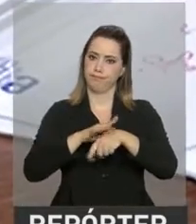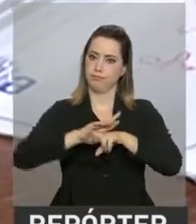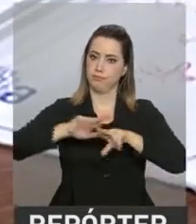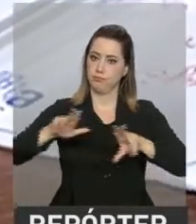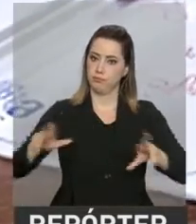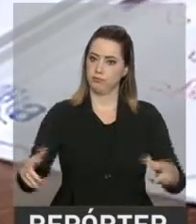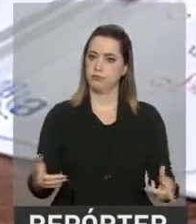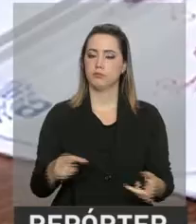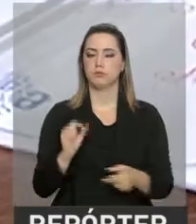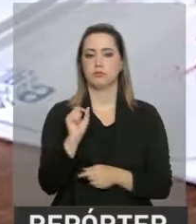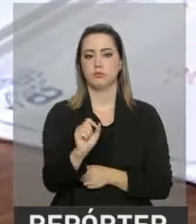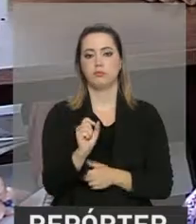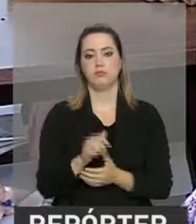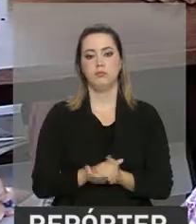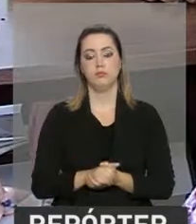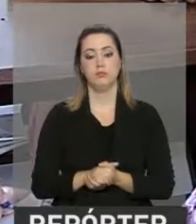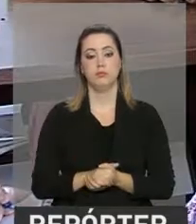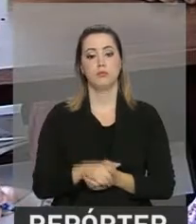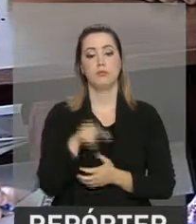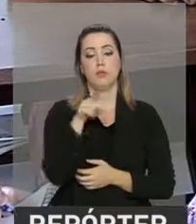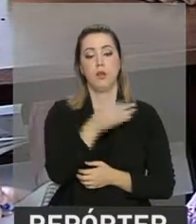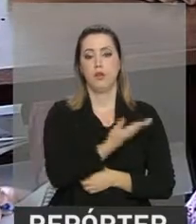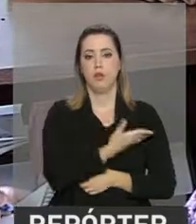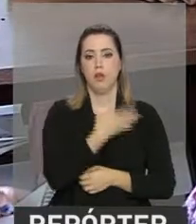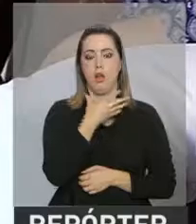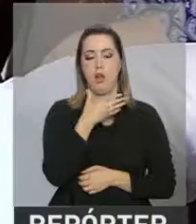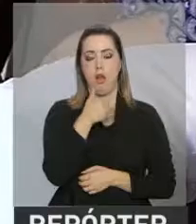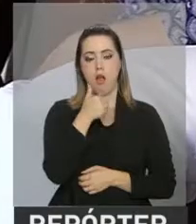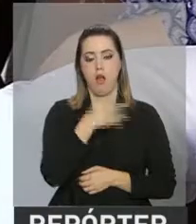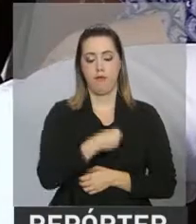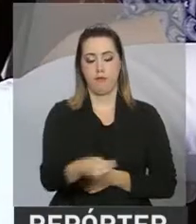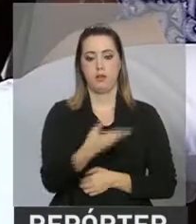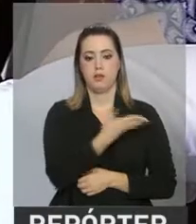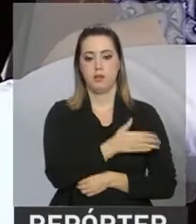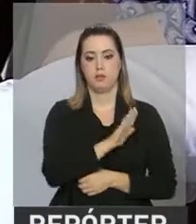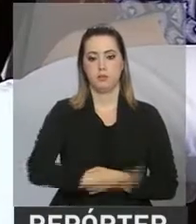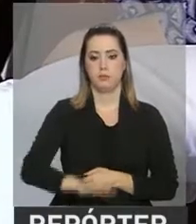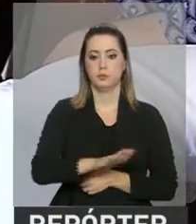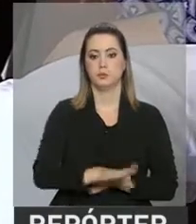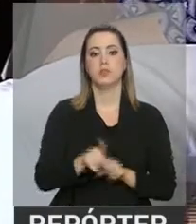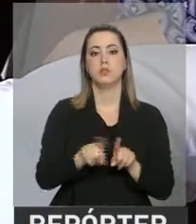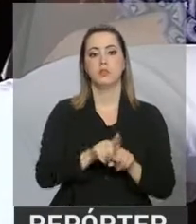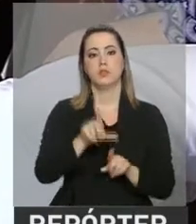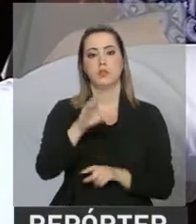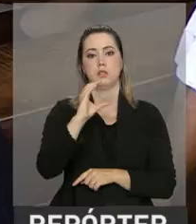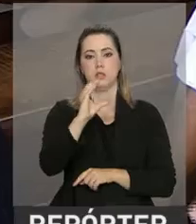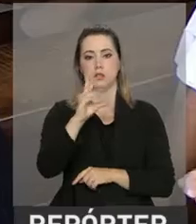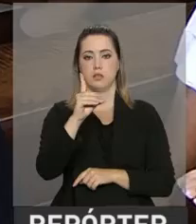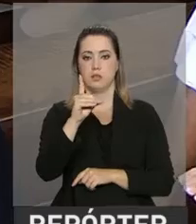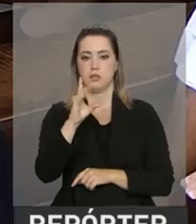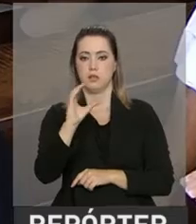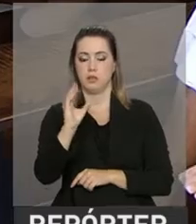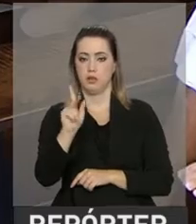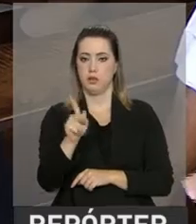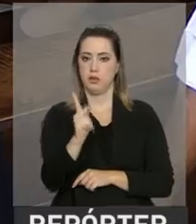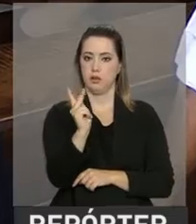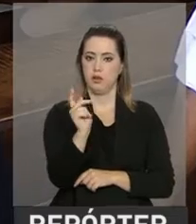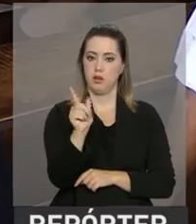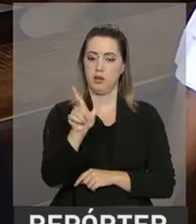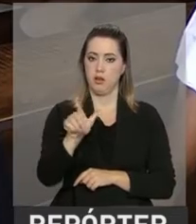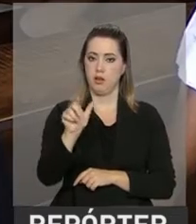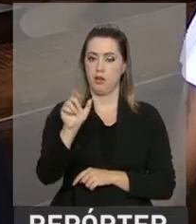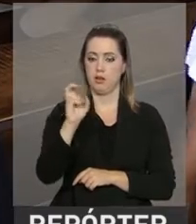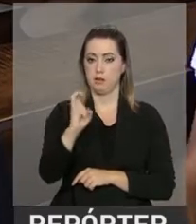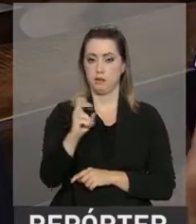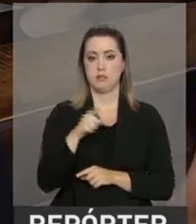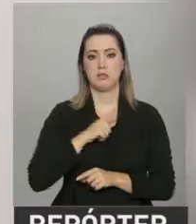e esclerose múltipla. A filha de Margarete, a Sofia, é portadora de CDKL5, uma doença rara